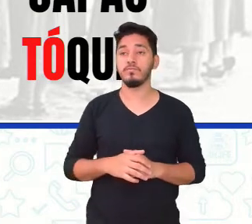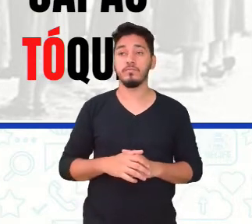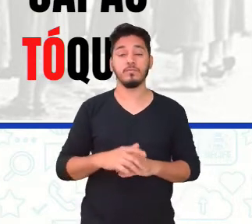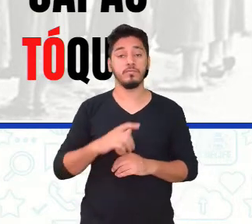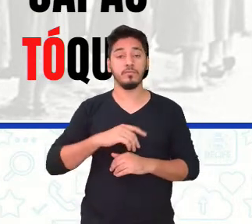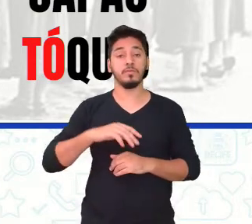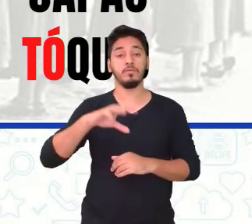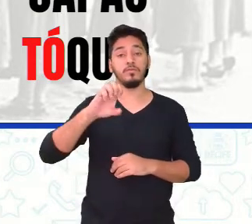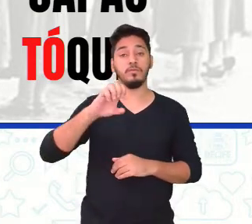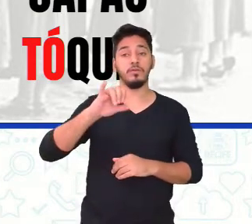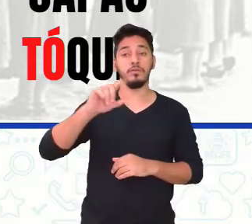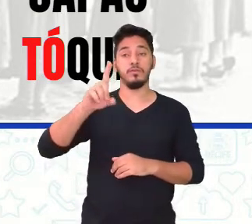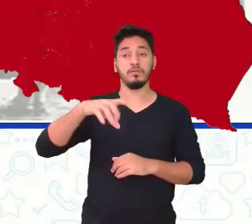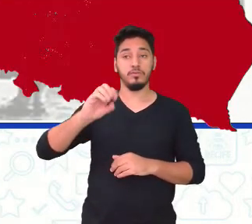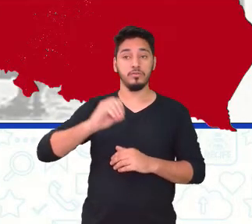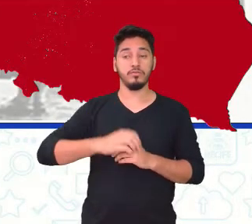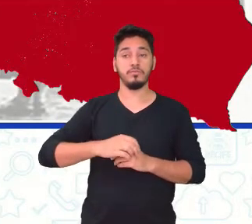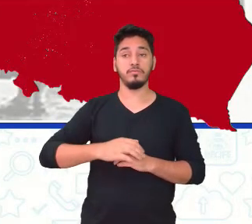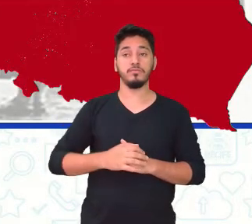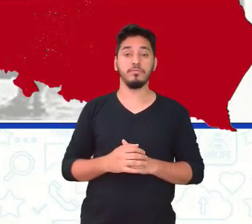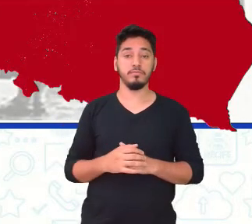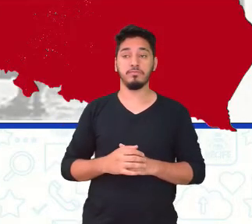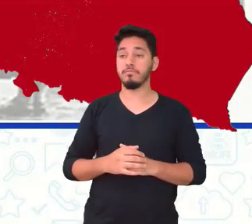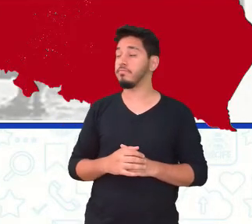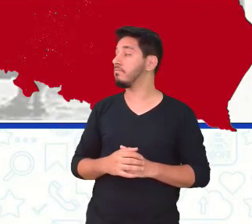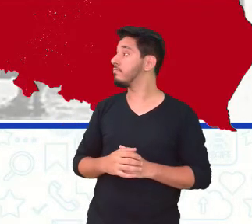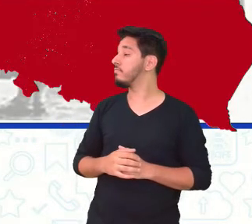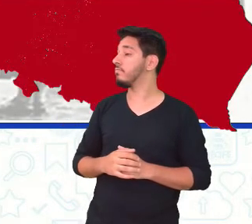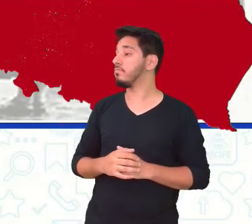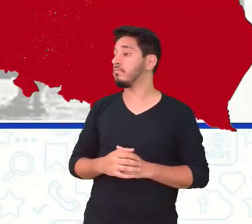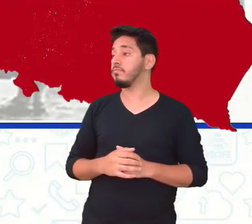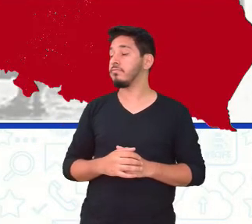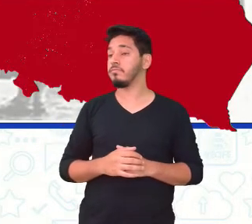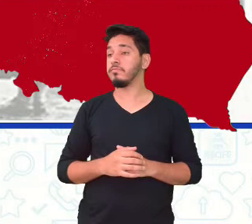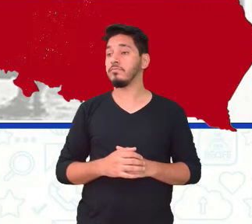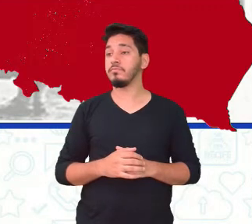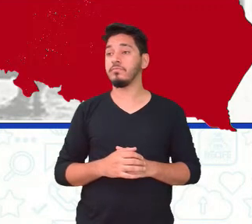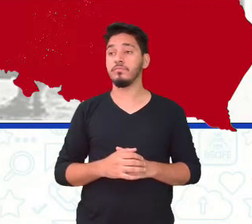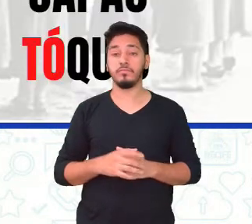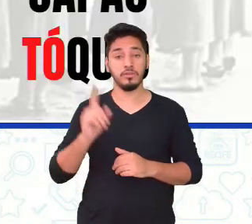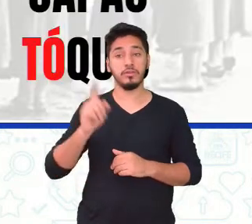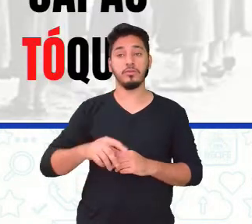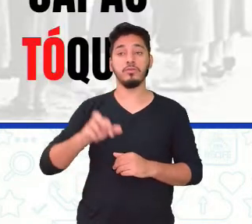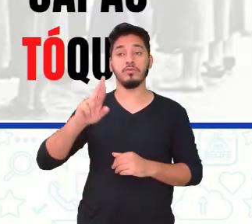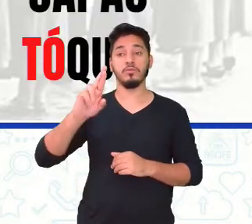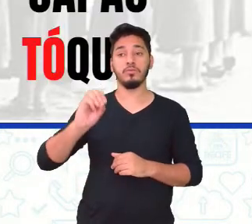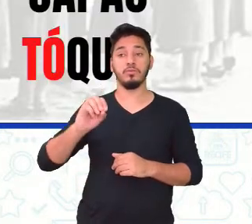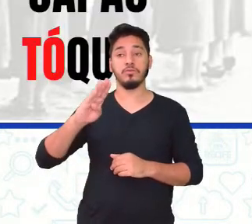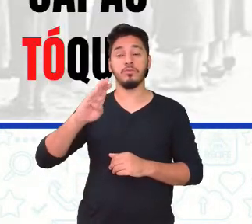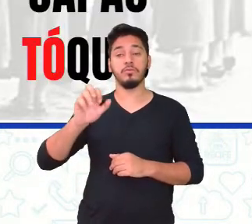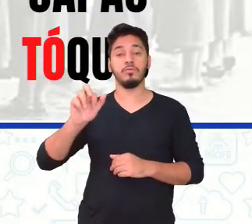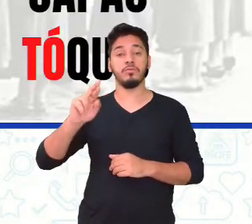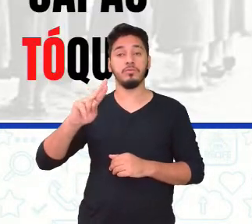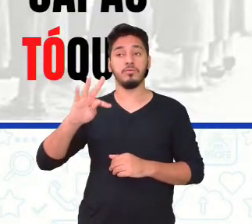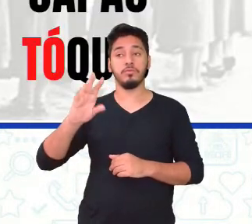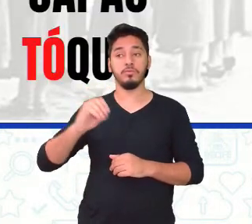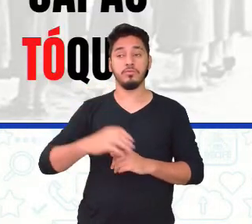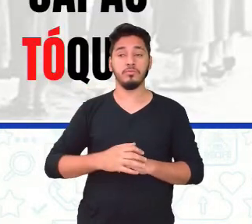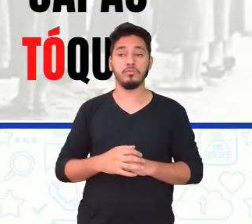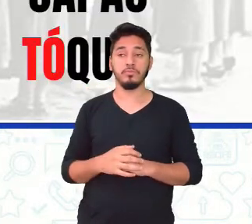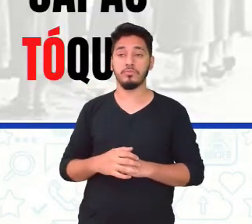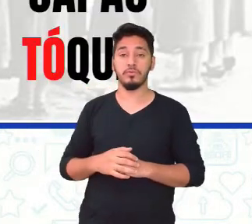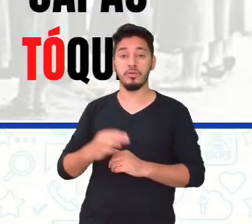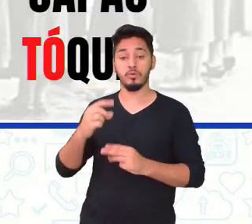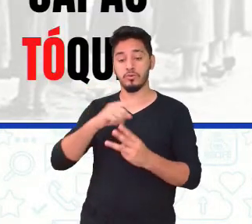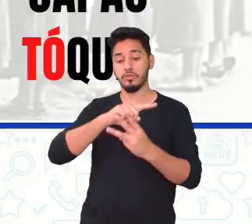né? Itália, Alemanha e Japão, certo? E o Roberto? É o Roberto, né? Que é o Roma,